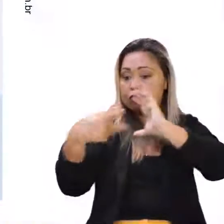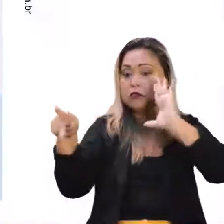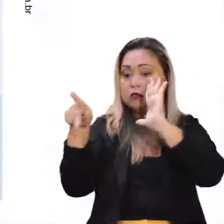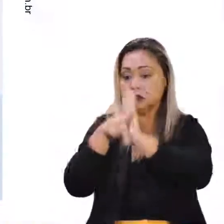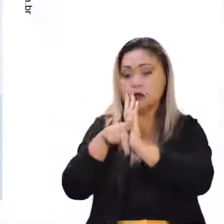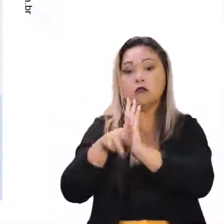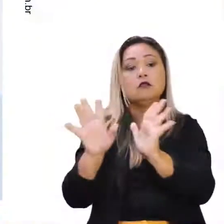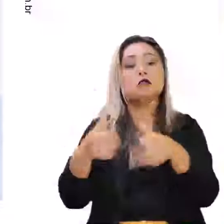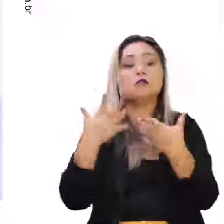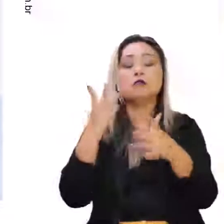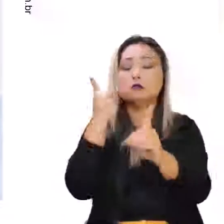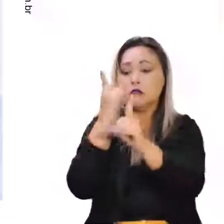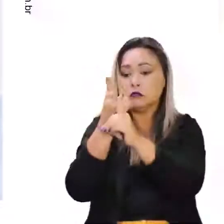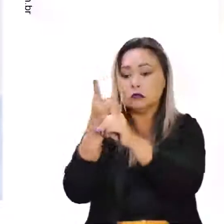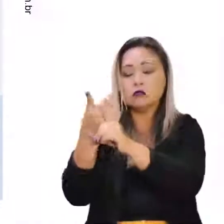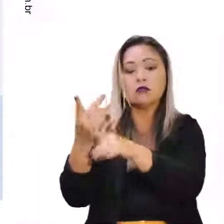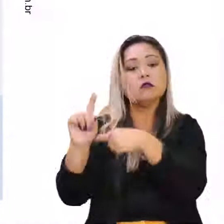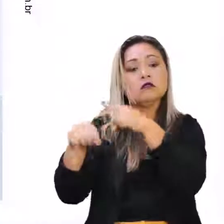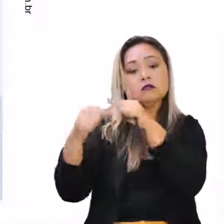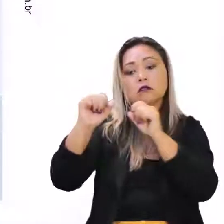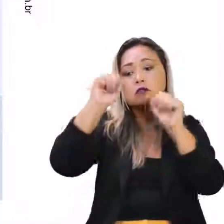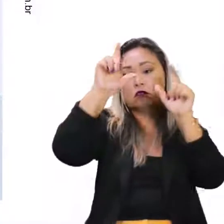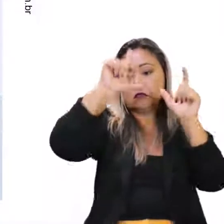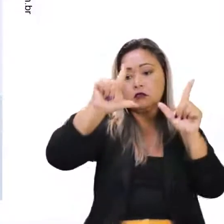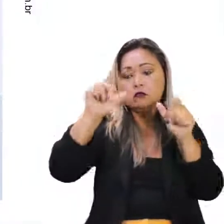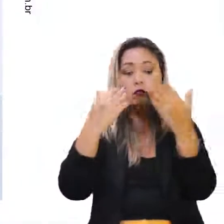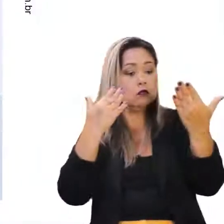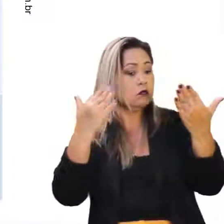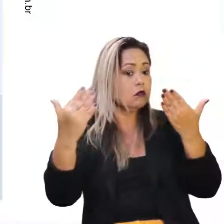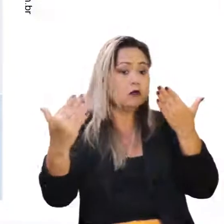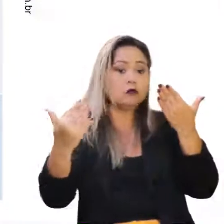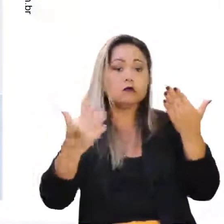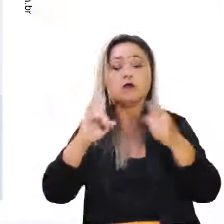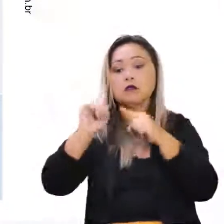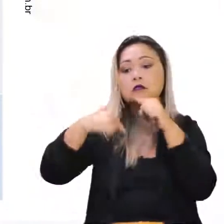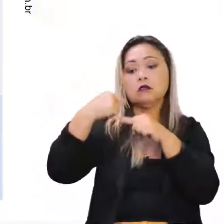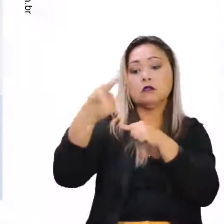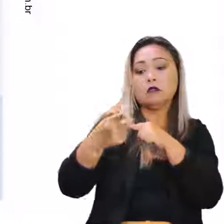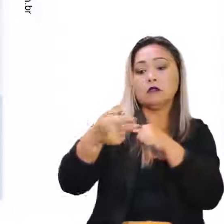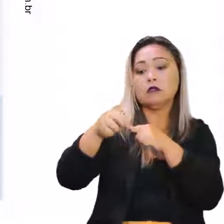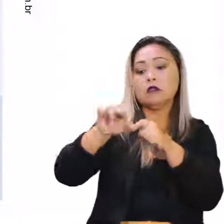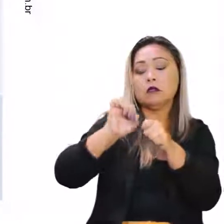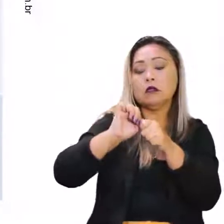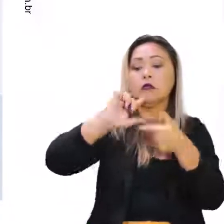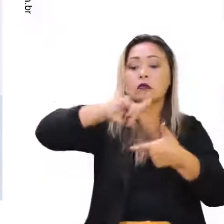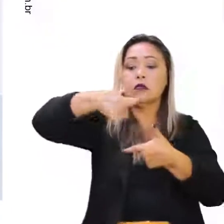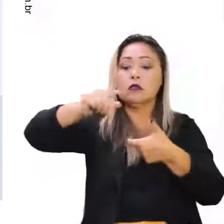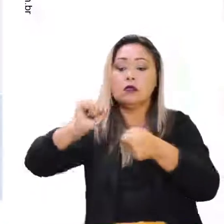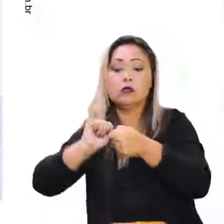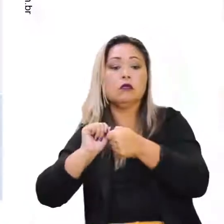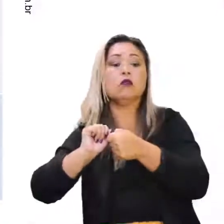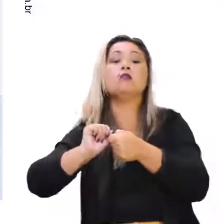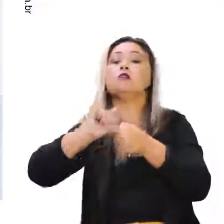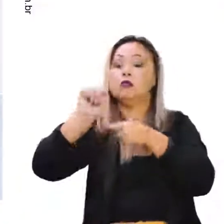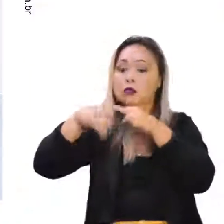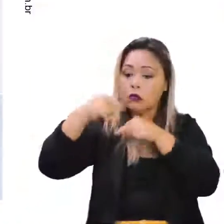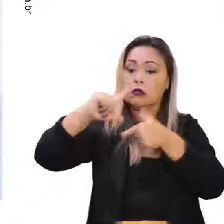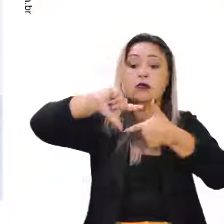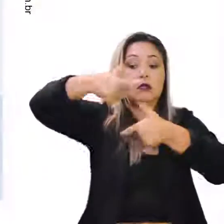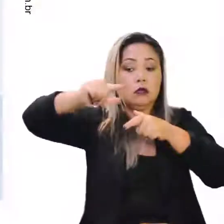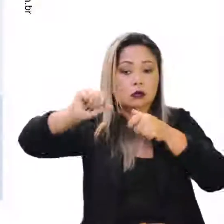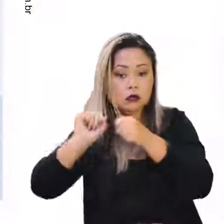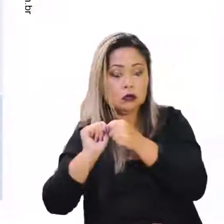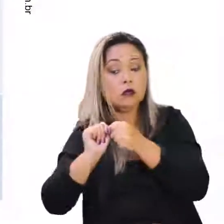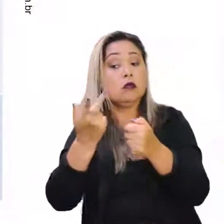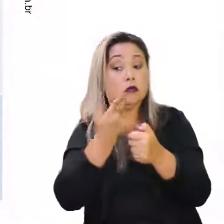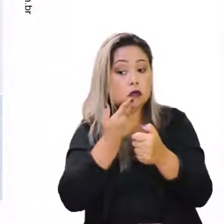muito bem aí, através desse quadro comparativo aí. Seguindo aqui com o pré-modernismo, modernismo, né? Nós vamos